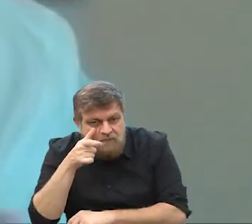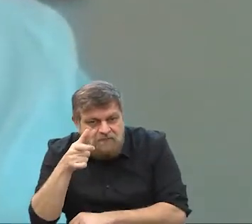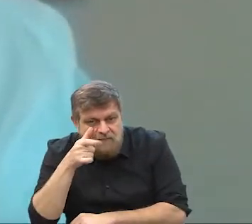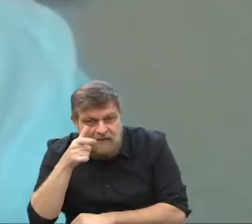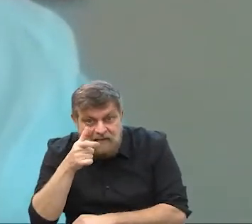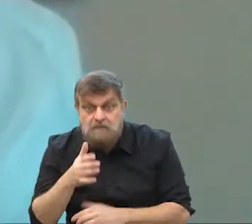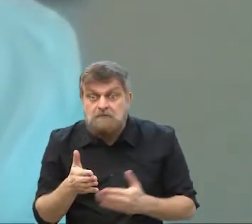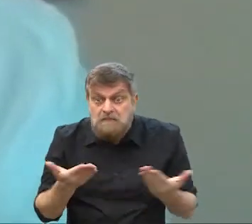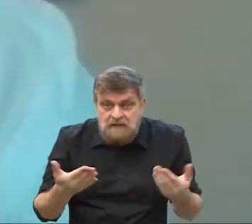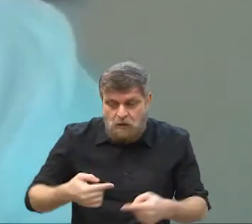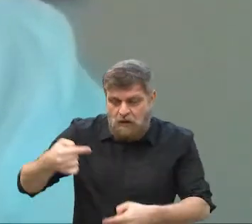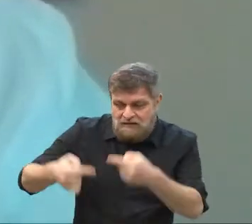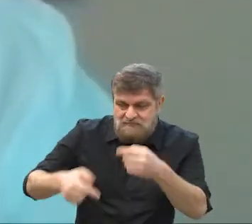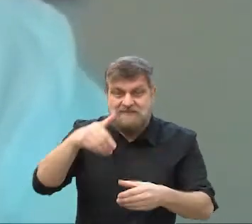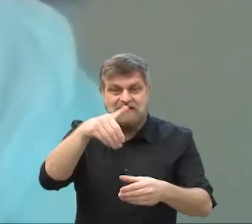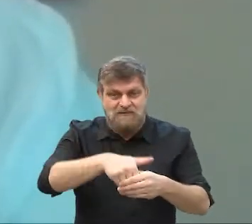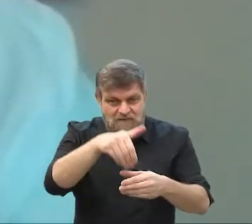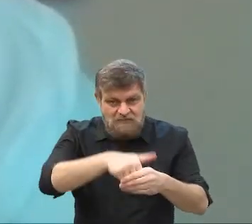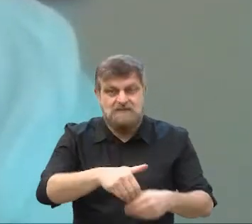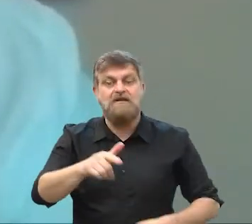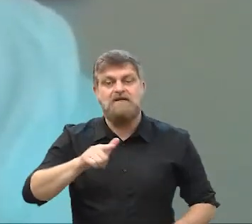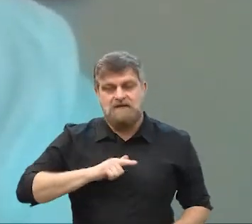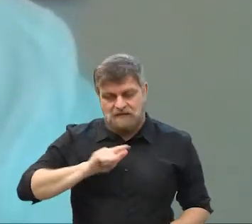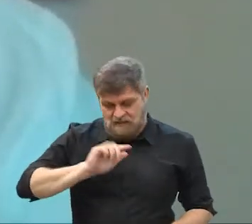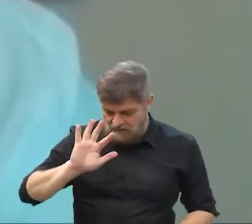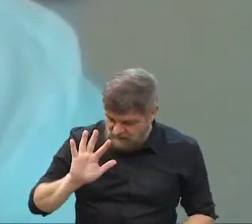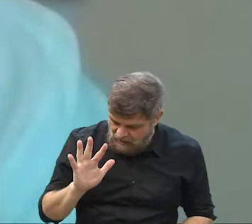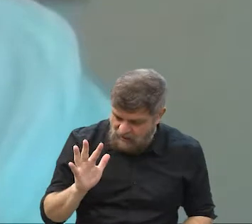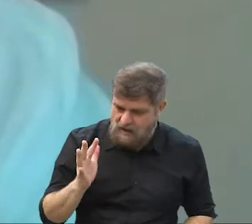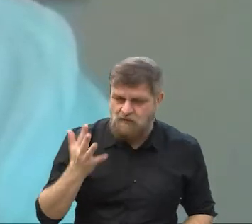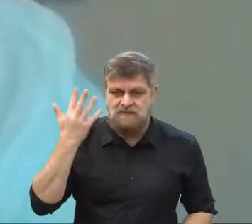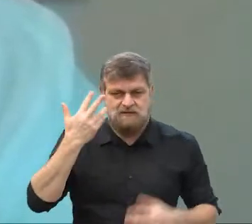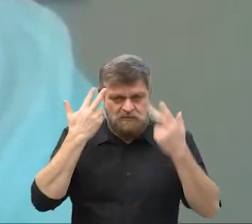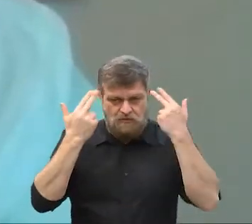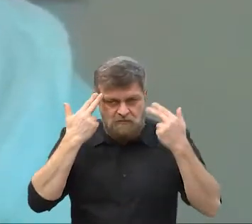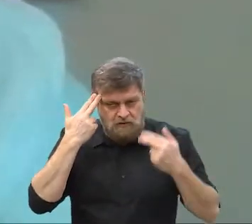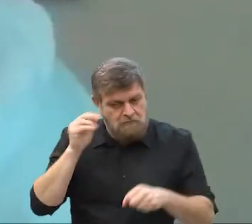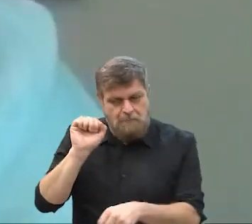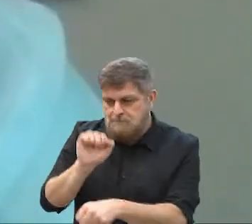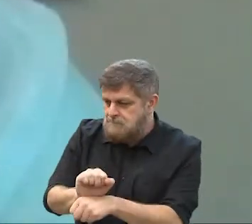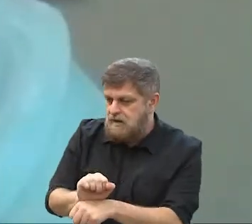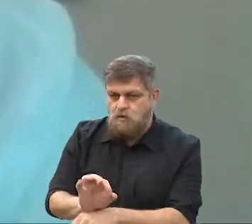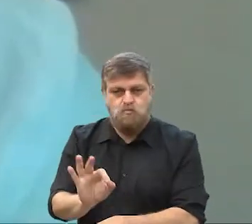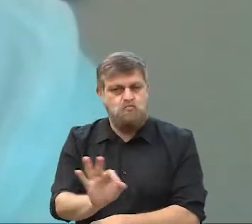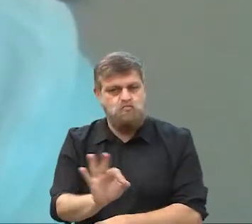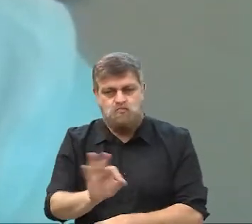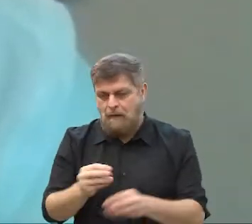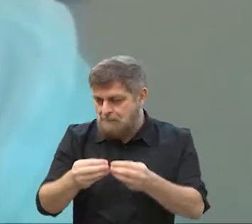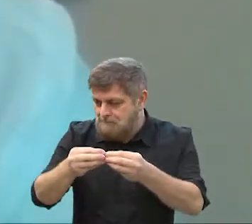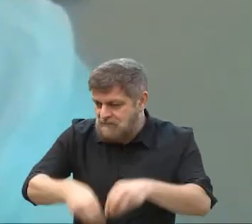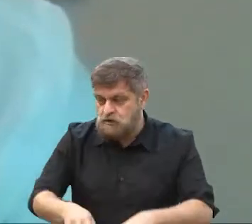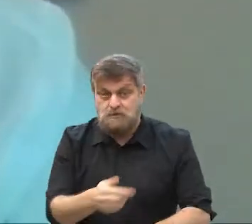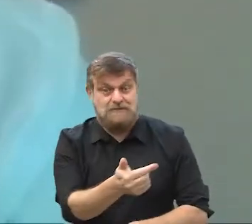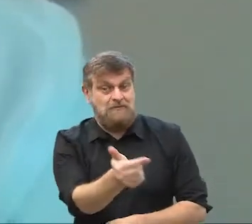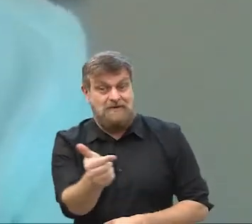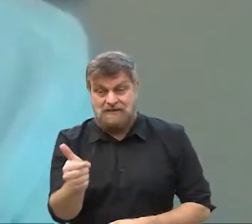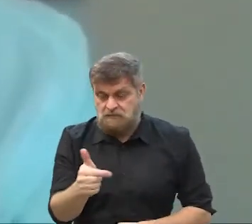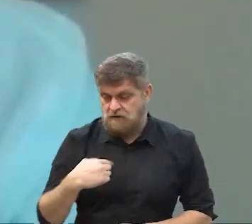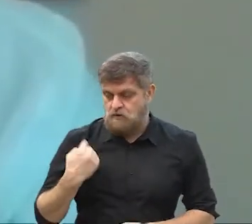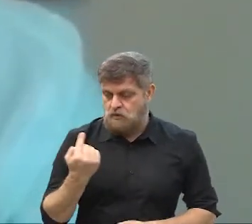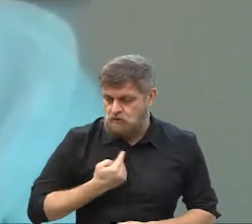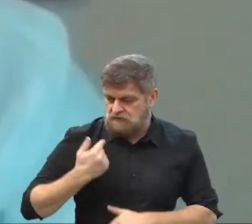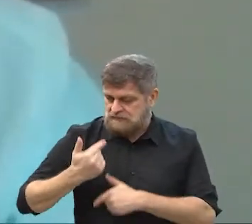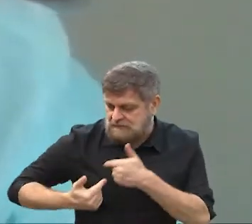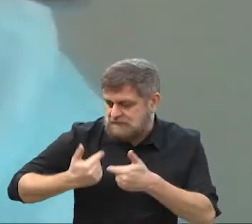as votações, as discussões têm sido feitas, não tem ocorrido nenhum tipo de prejuízo em relação ao